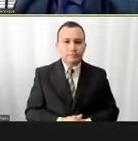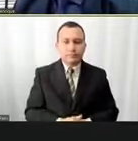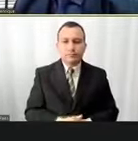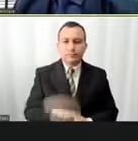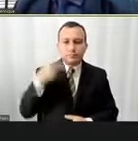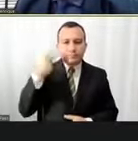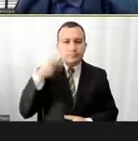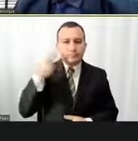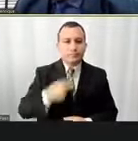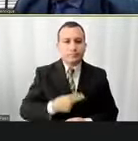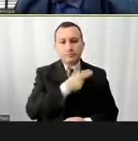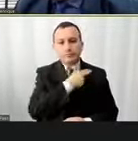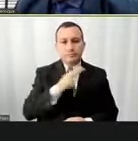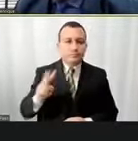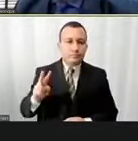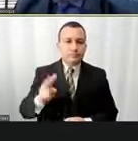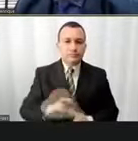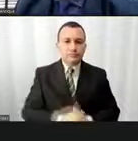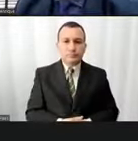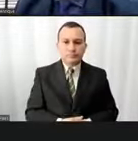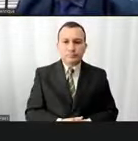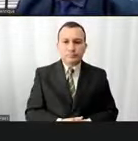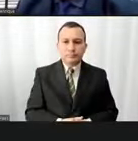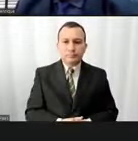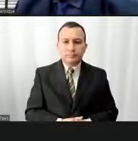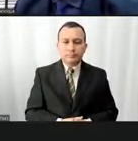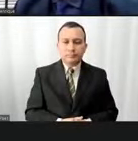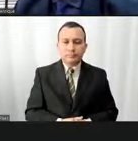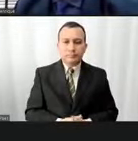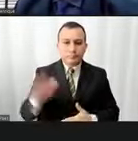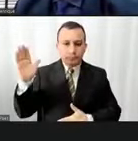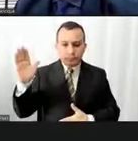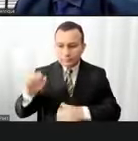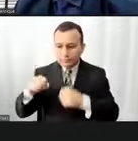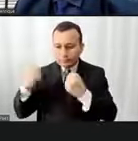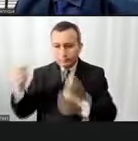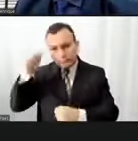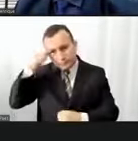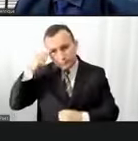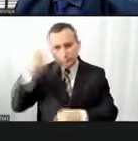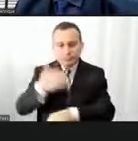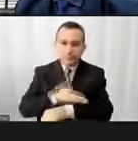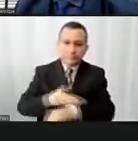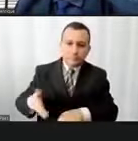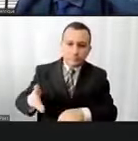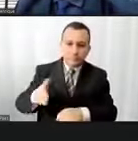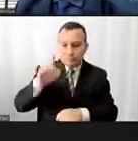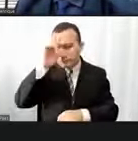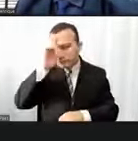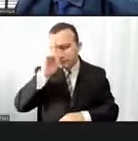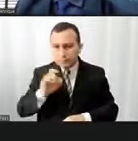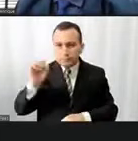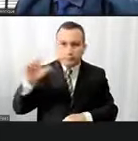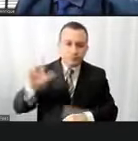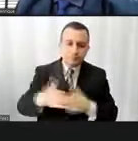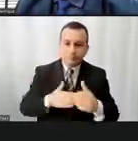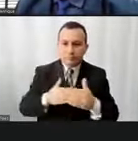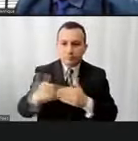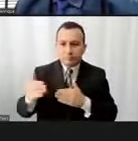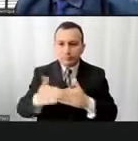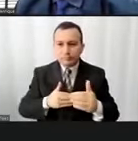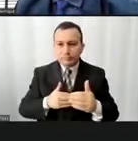Sargento Vidal. Eu não defendo bandido, seja preto, branco, loiro, azul. Defende eu sim, vereador. Bandido. Eu defendo a polícia. Bandido